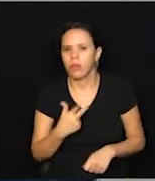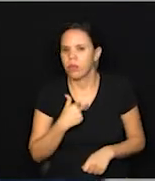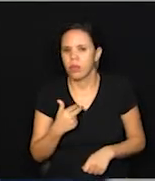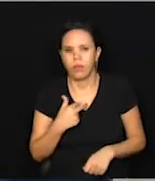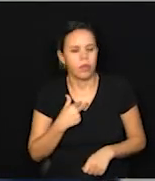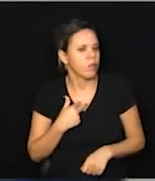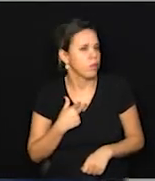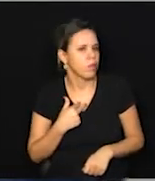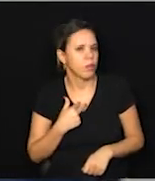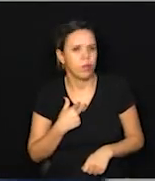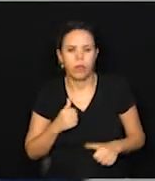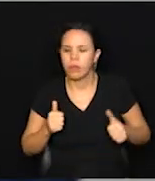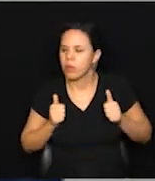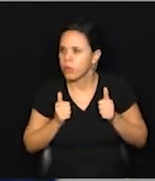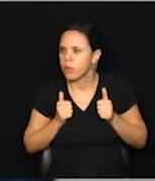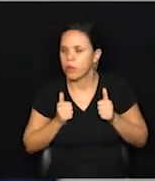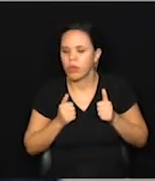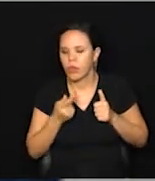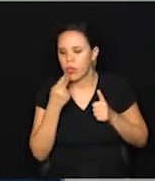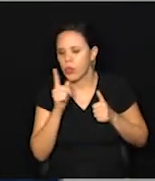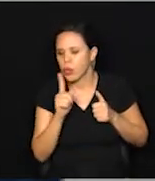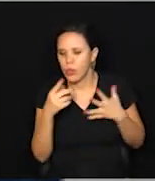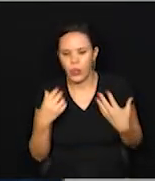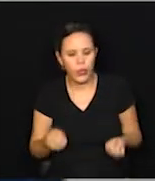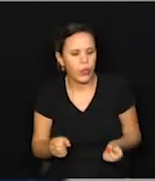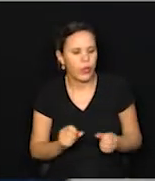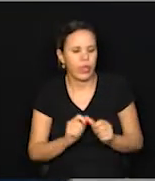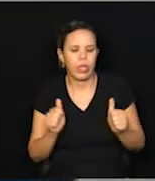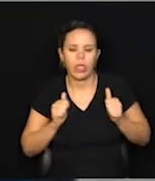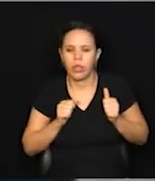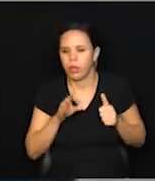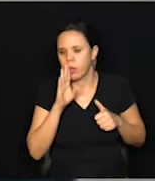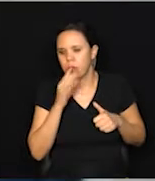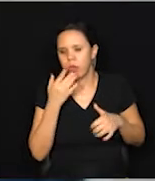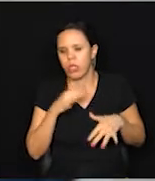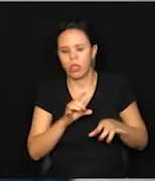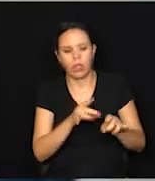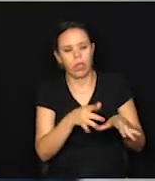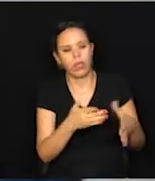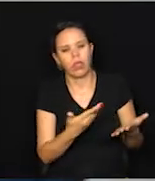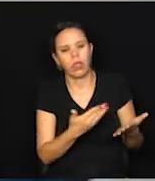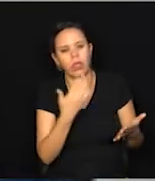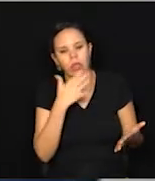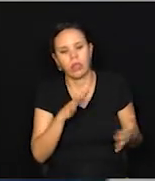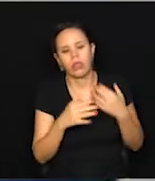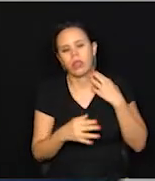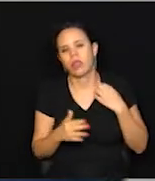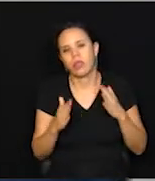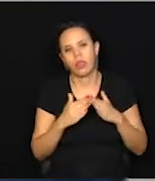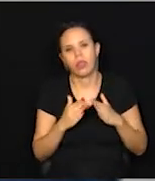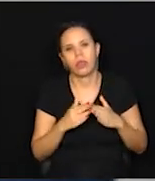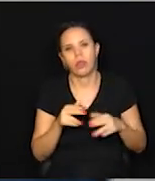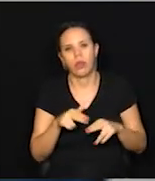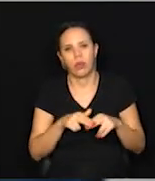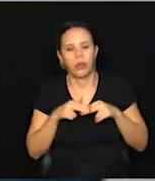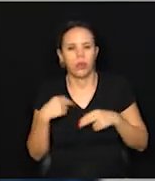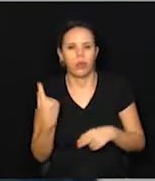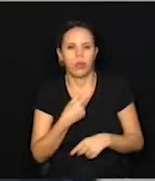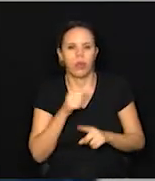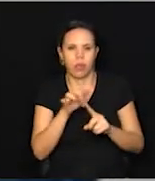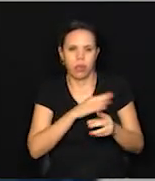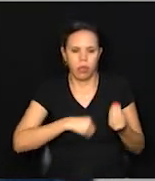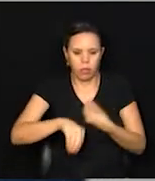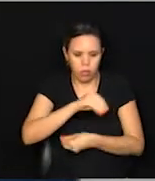numa posição confortável de falar não vamos fazer nada, vamos deixar as crianças em casa, até pela heterogeneidade da nossa